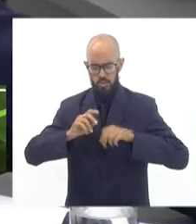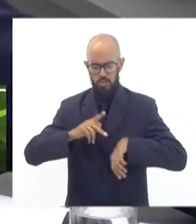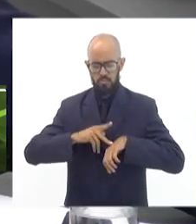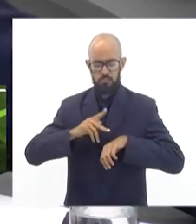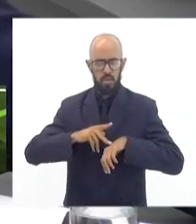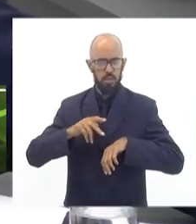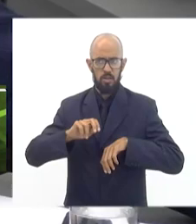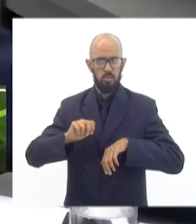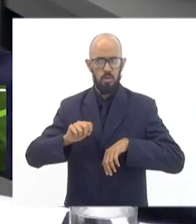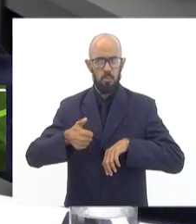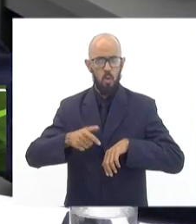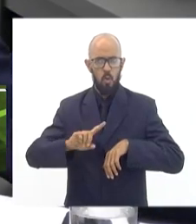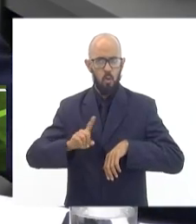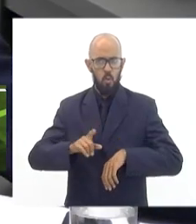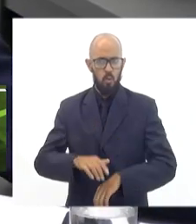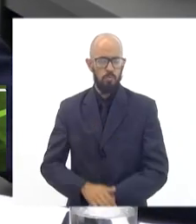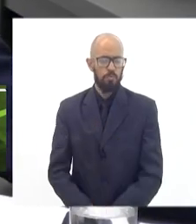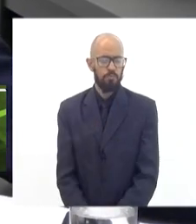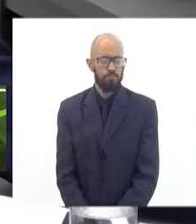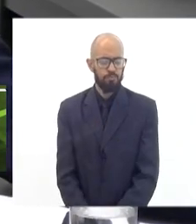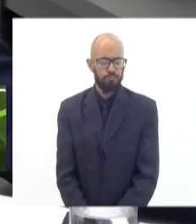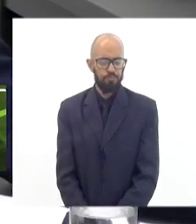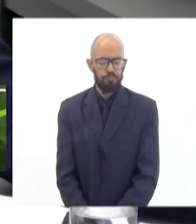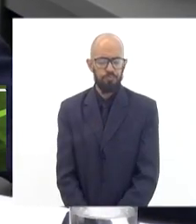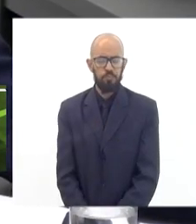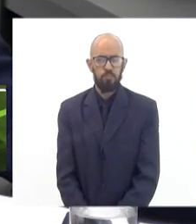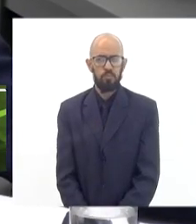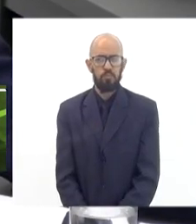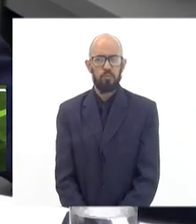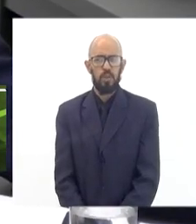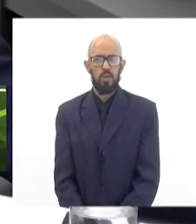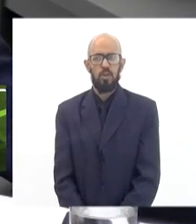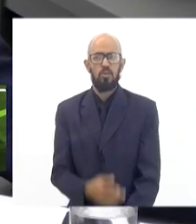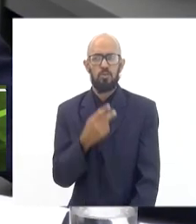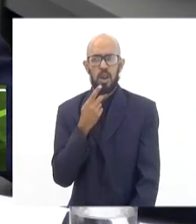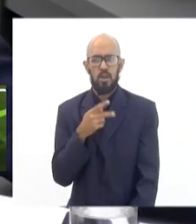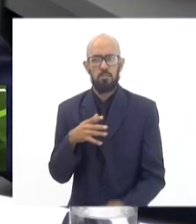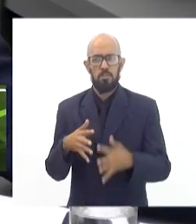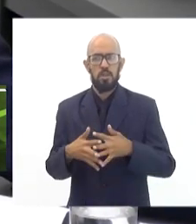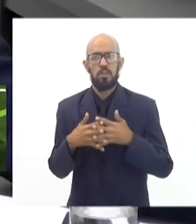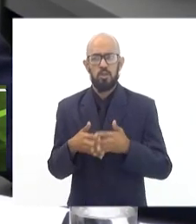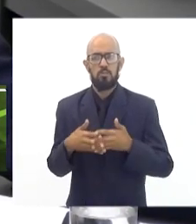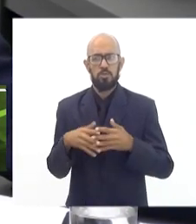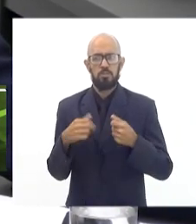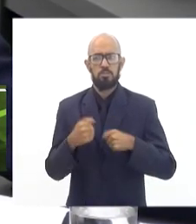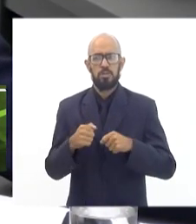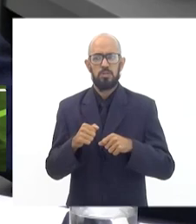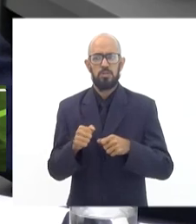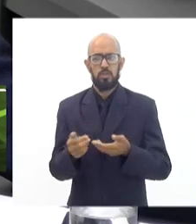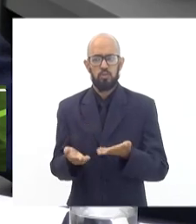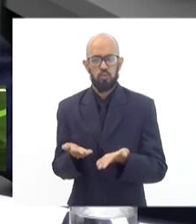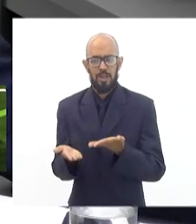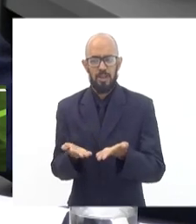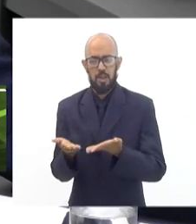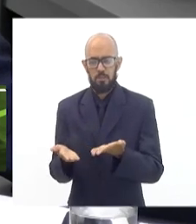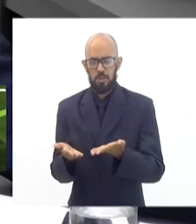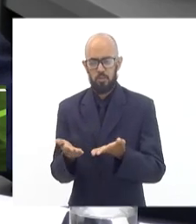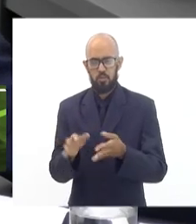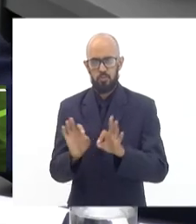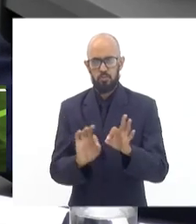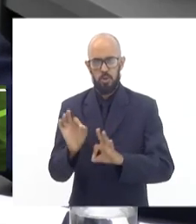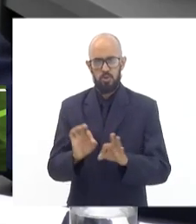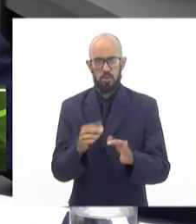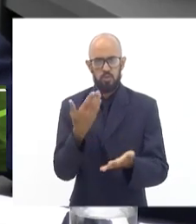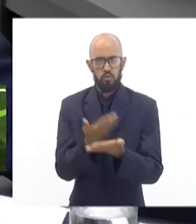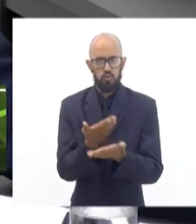dentro não é pouca coisa e eu disse a ele que Petrópolis precisa de um tratamento projeto